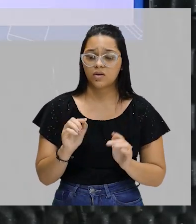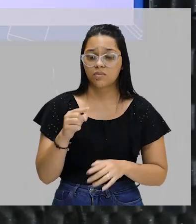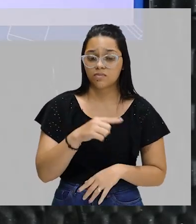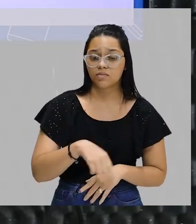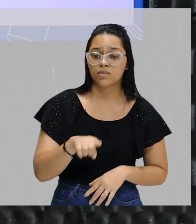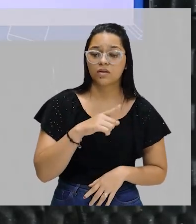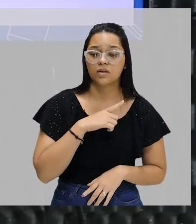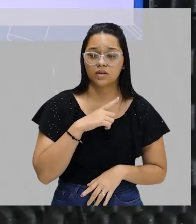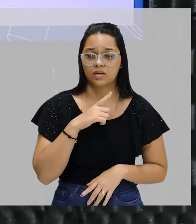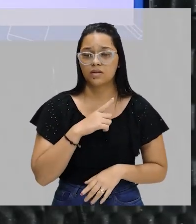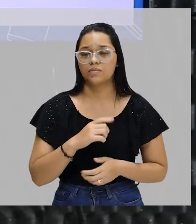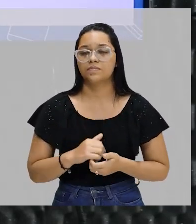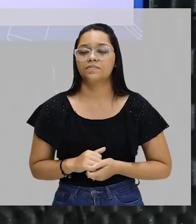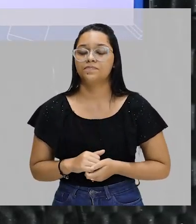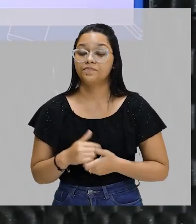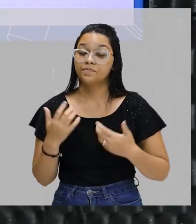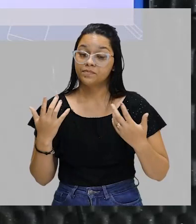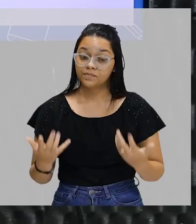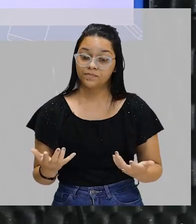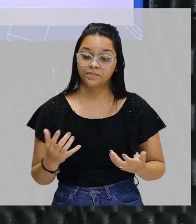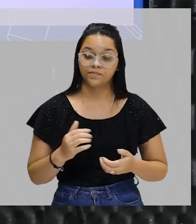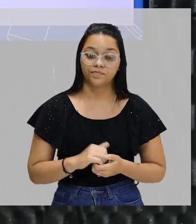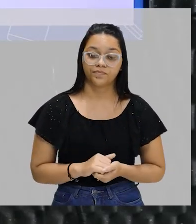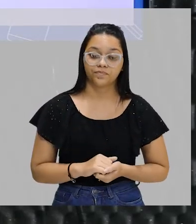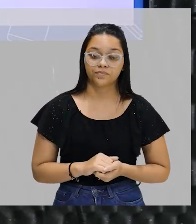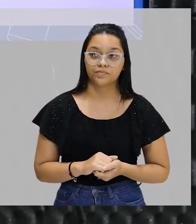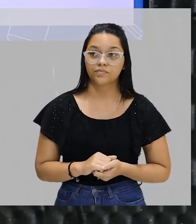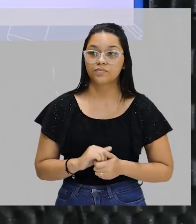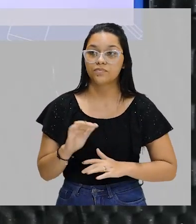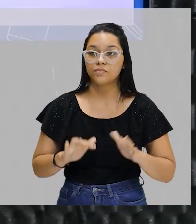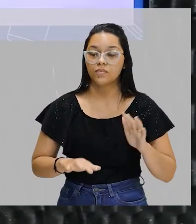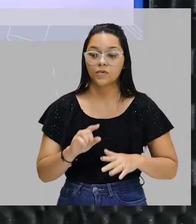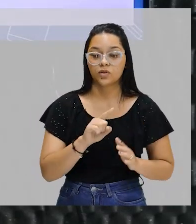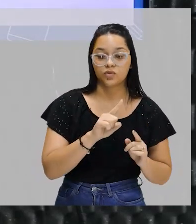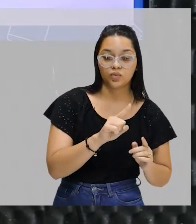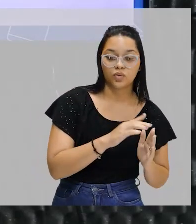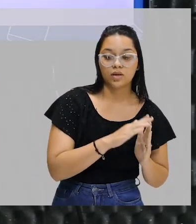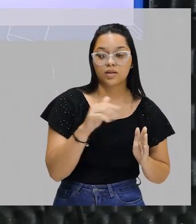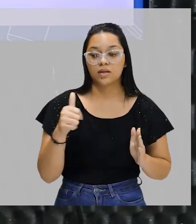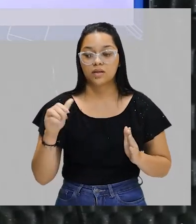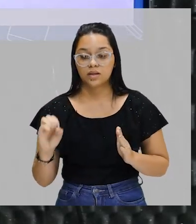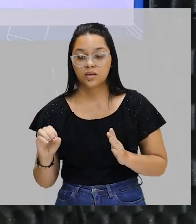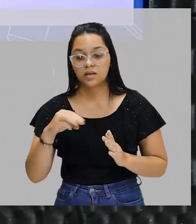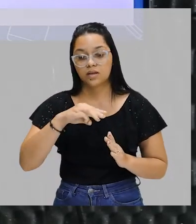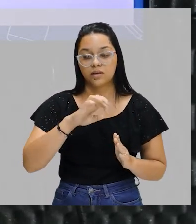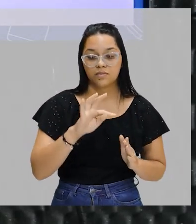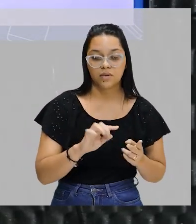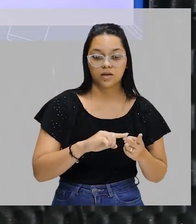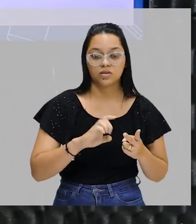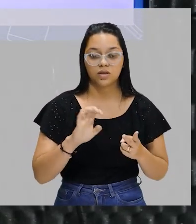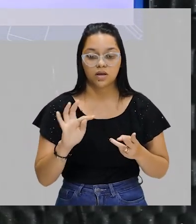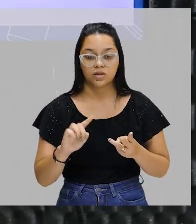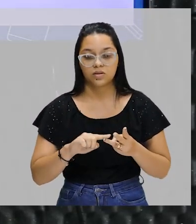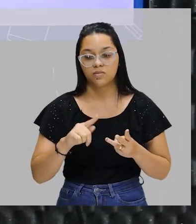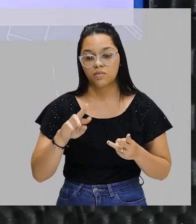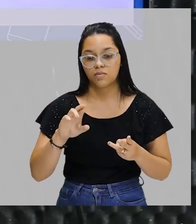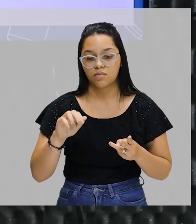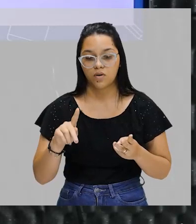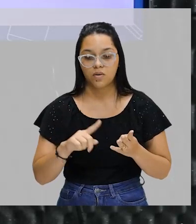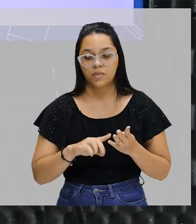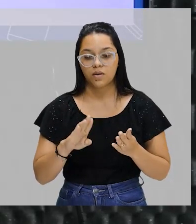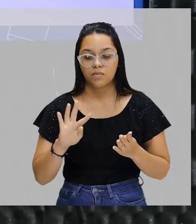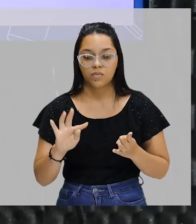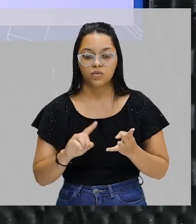esses hidrocarbonetos. Então, o prefixo variando de 1 a 10, met, et, prop,